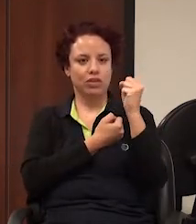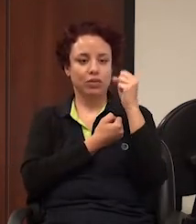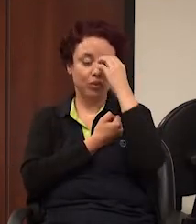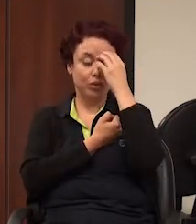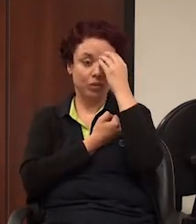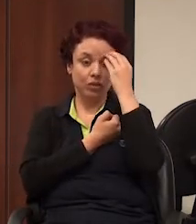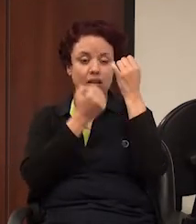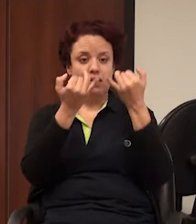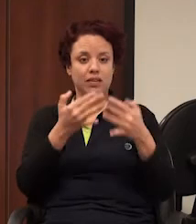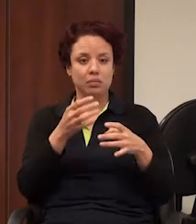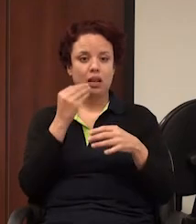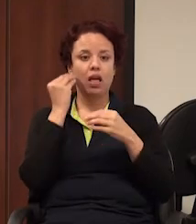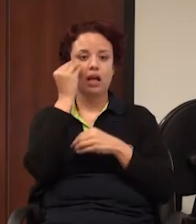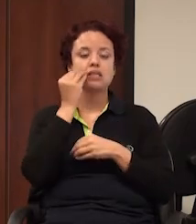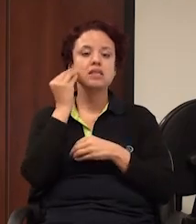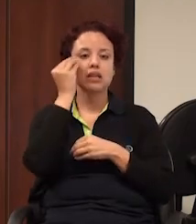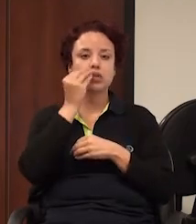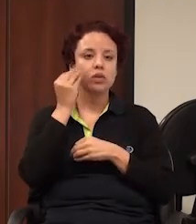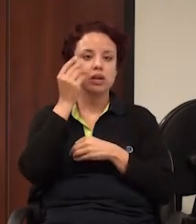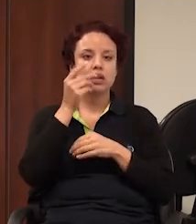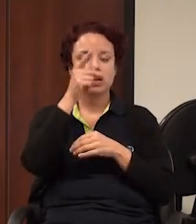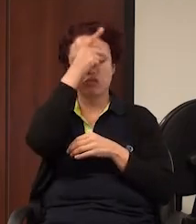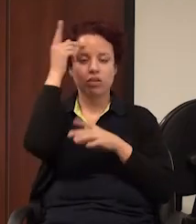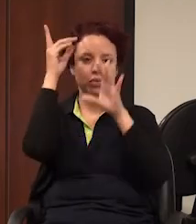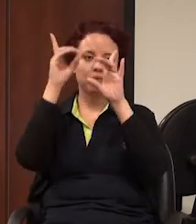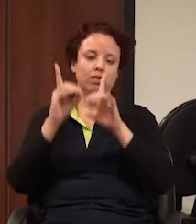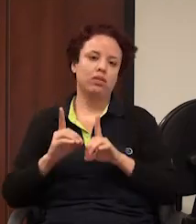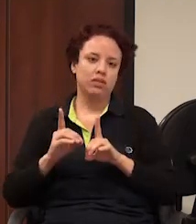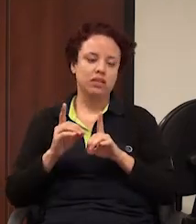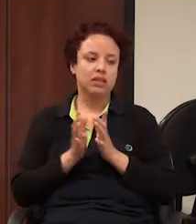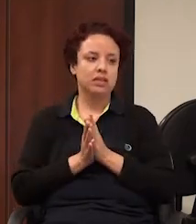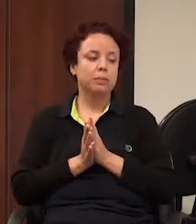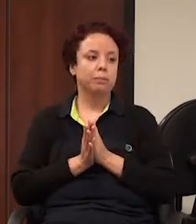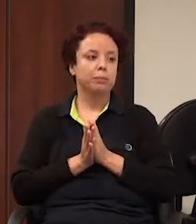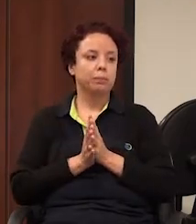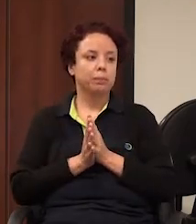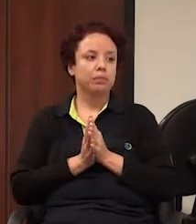da sexualidade da pessoa com deficiência. Né.